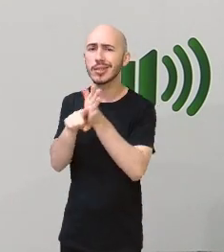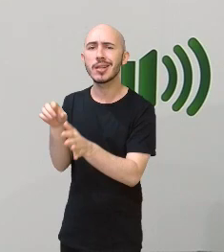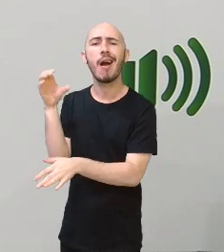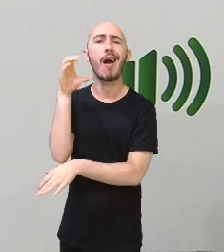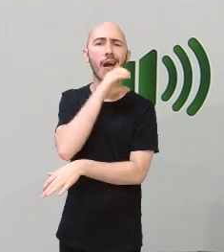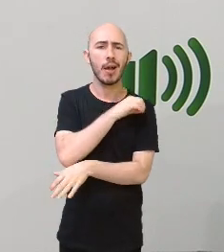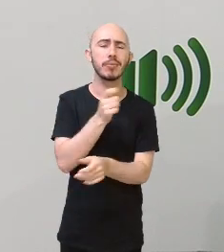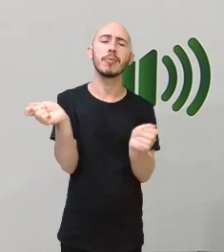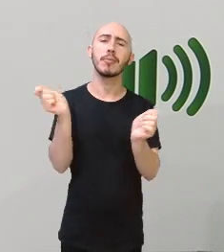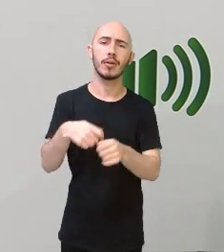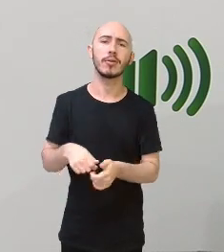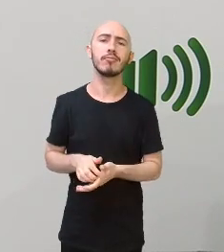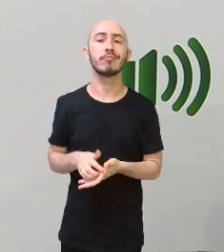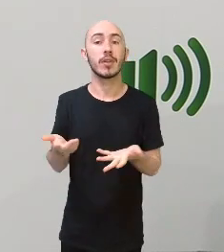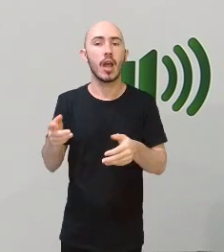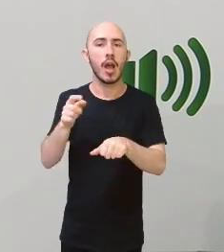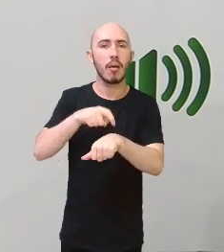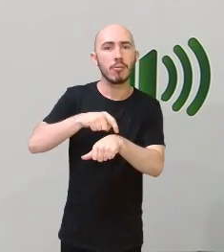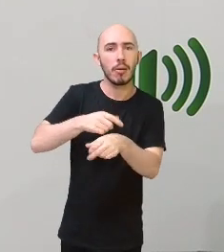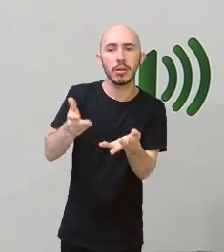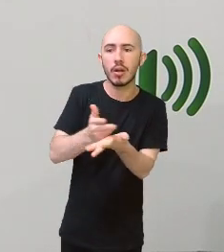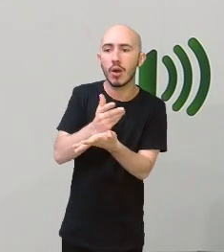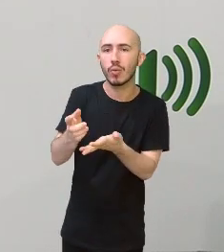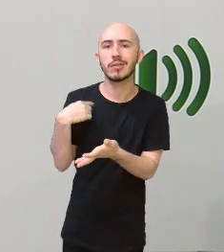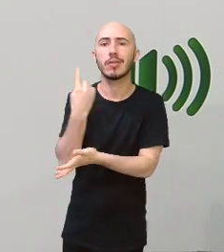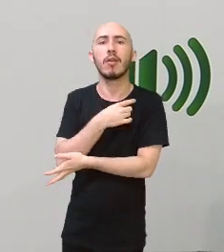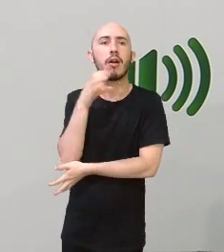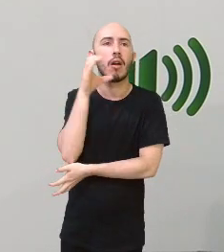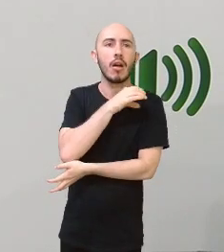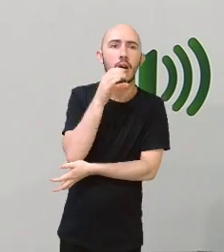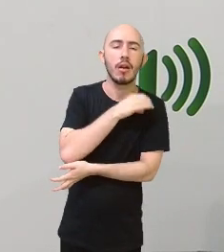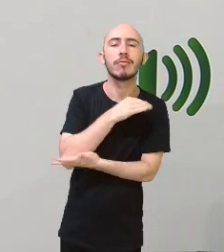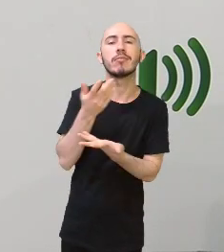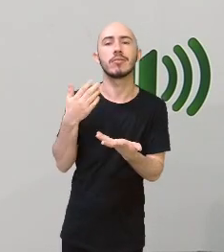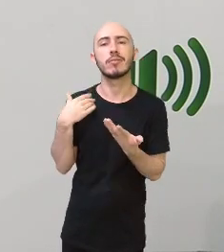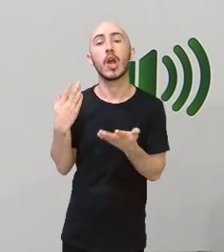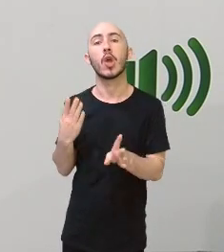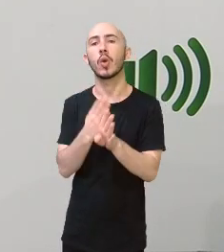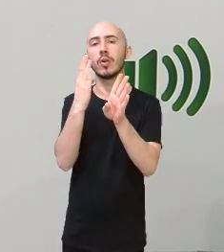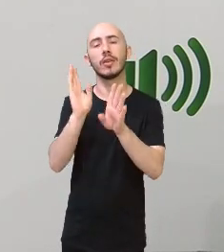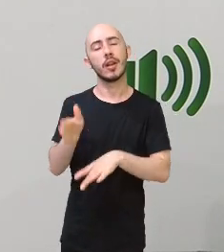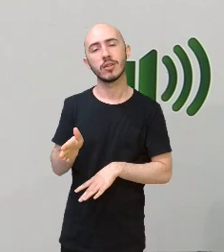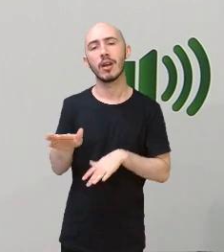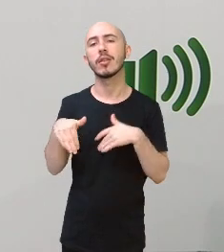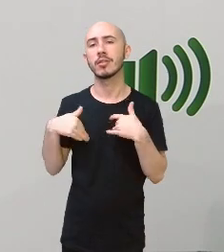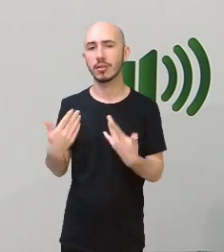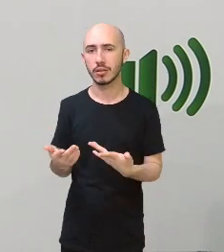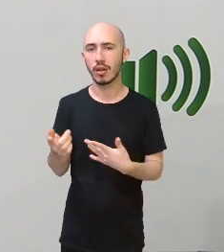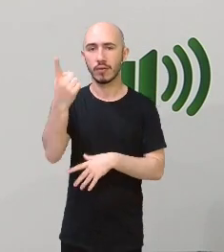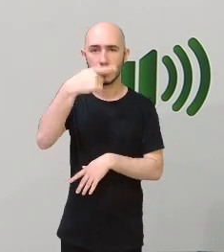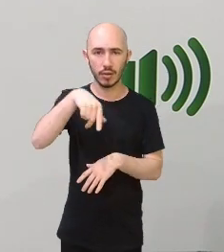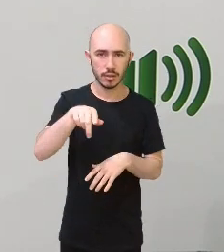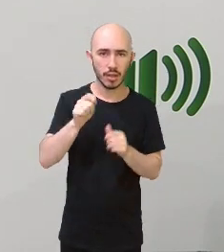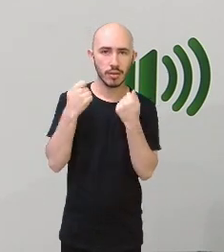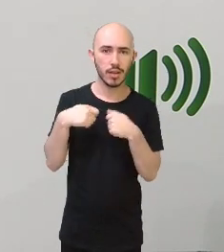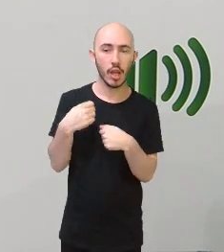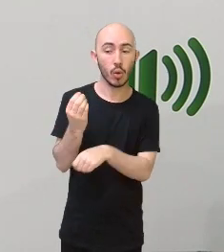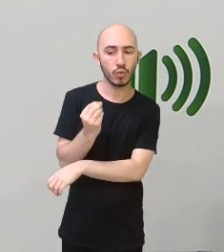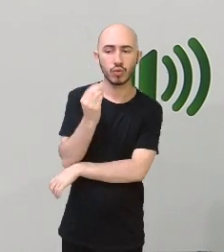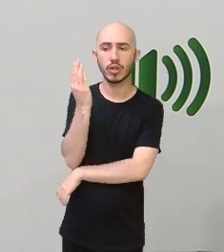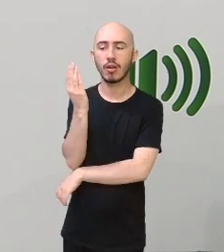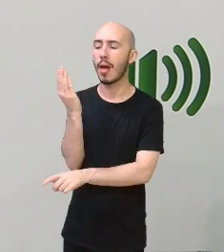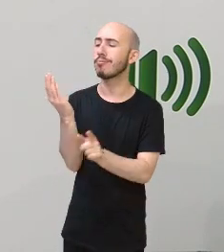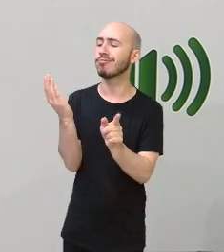rápida, porque em alguns momentos a gente tem pressa em encontrar determinados significados. E aí, se você tem um celular à